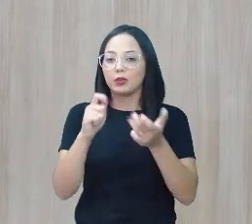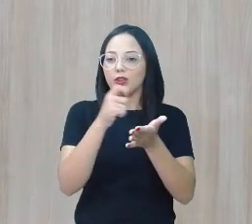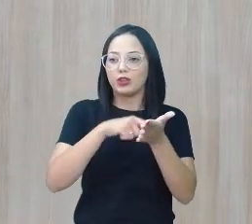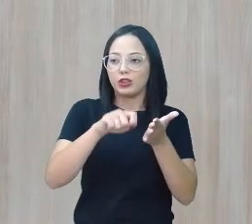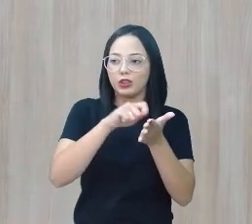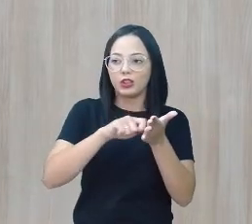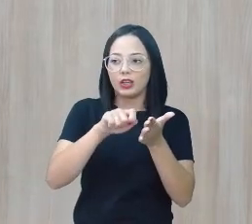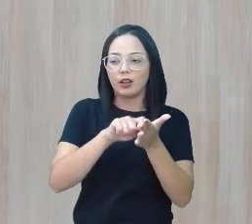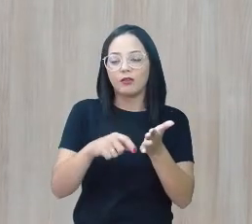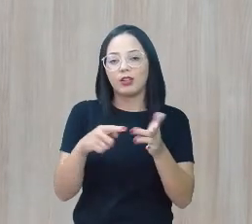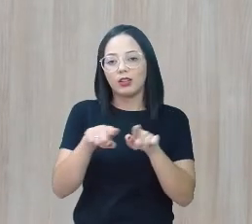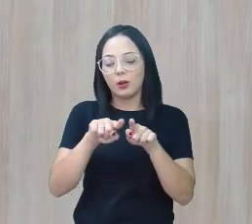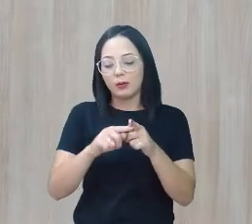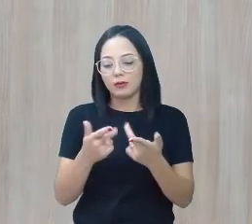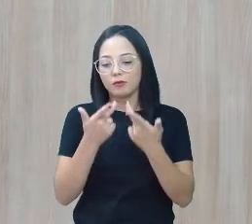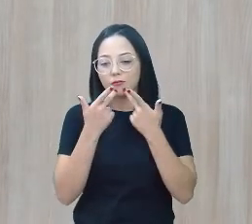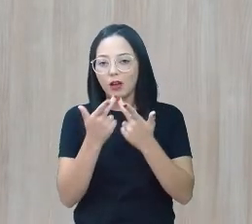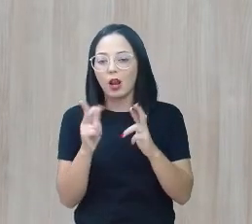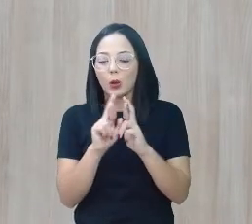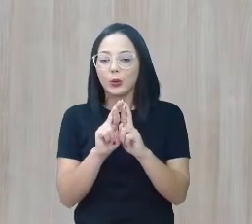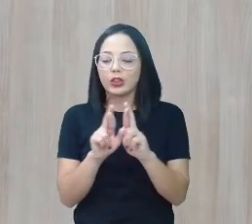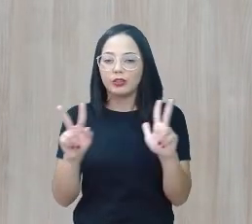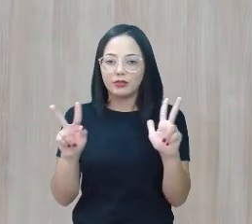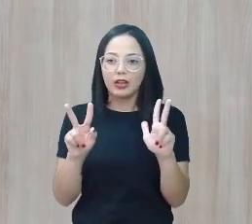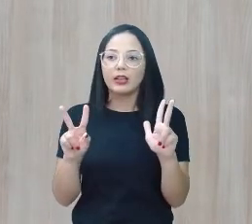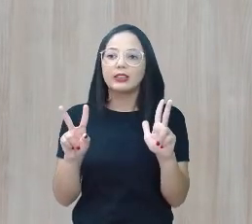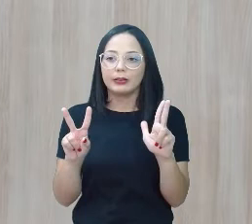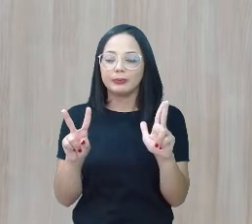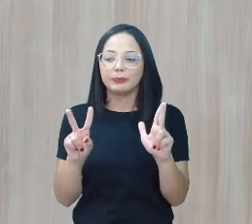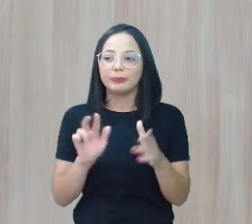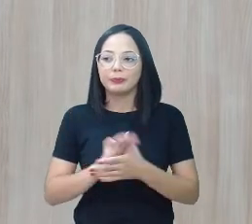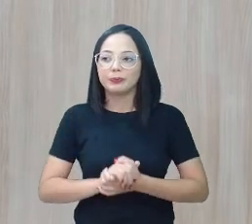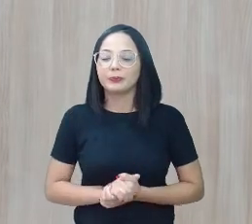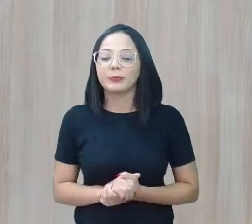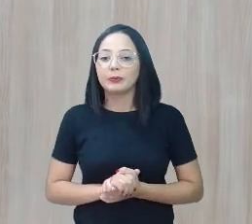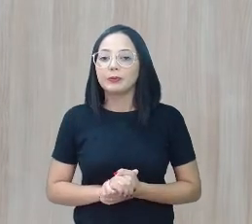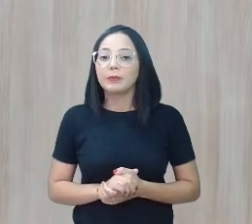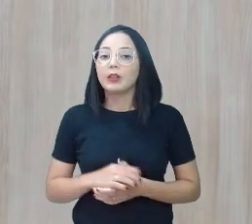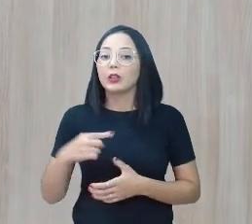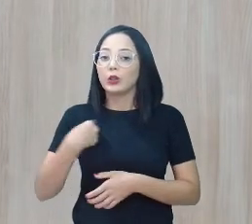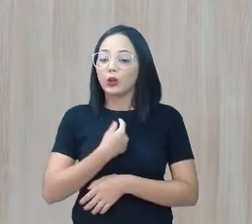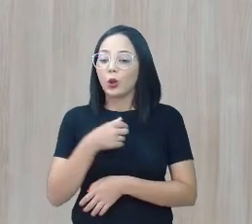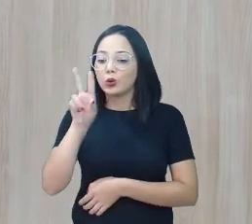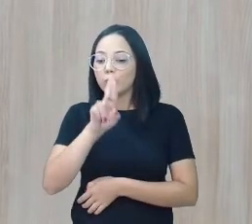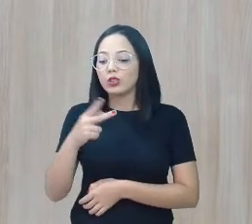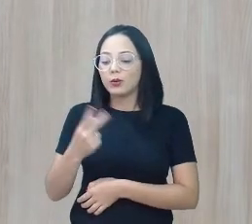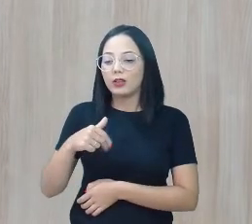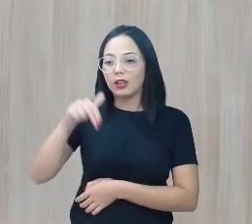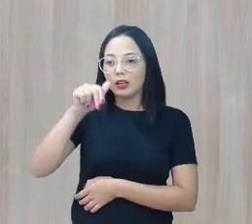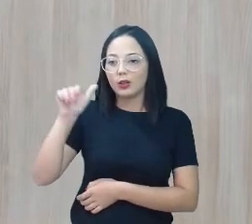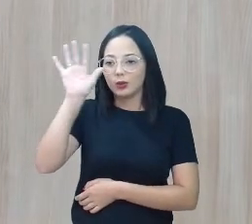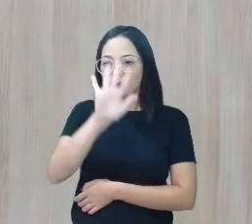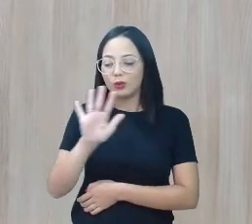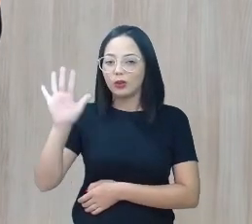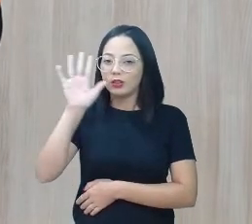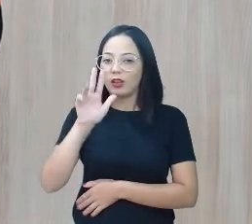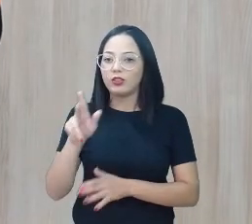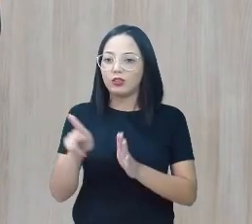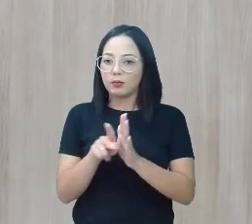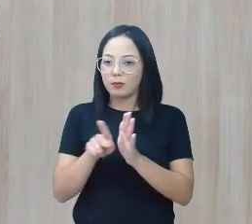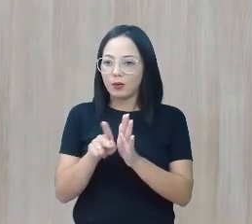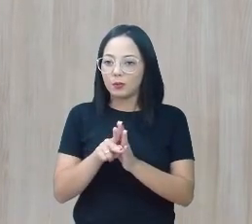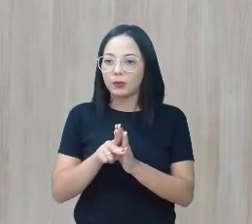escrevem e falam de forma diferente, da forma que usamos aqui no Nordeste para esta